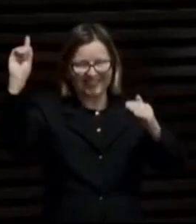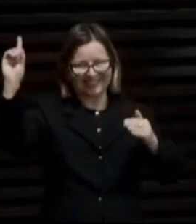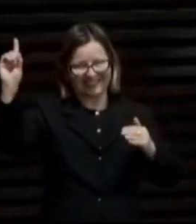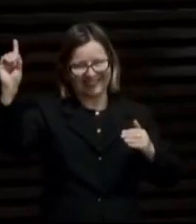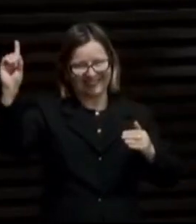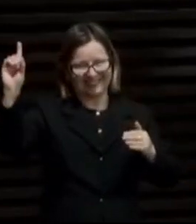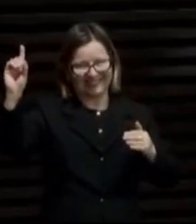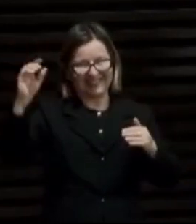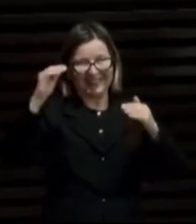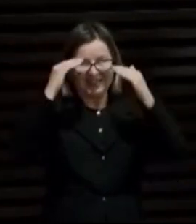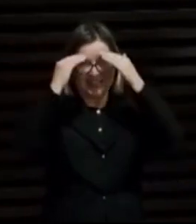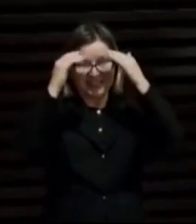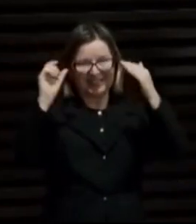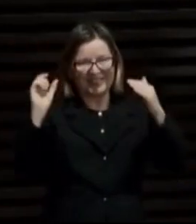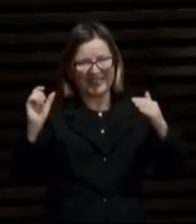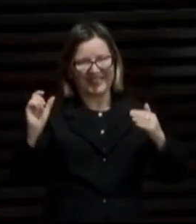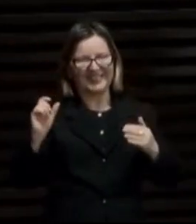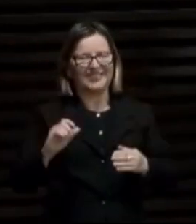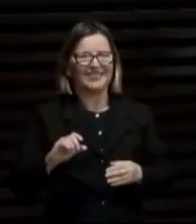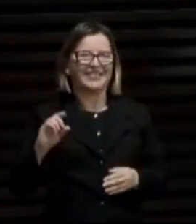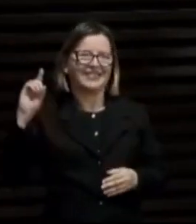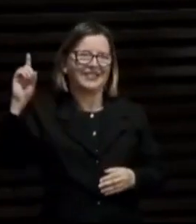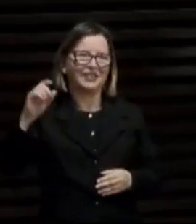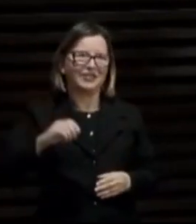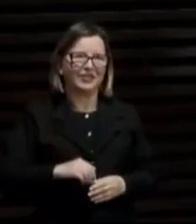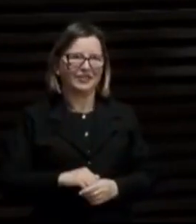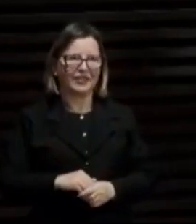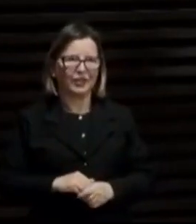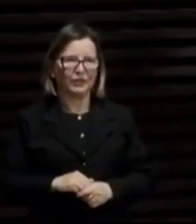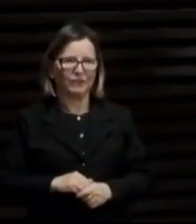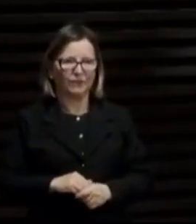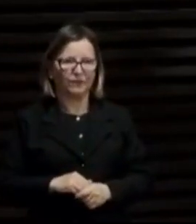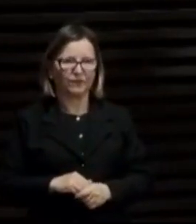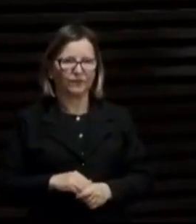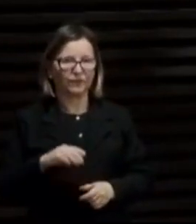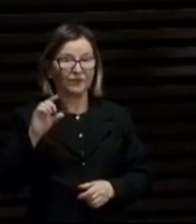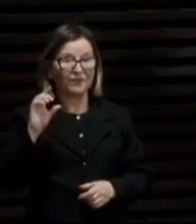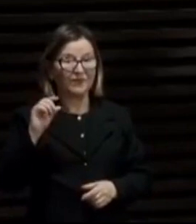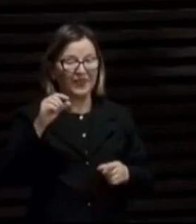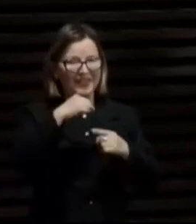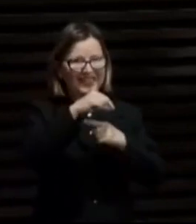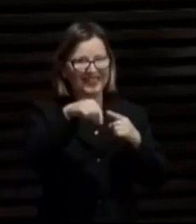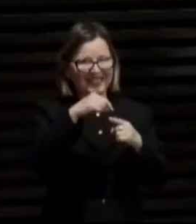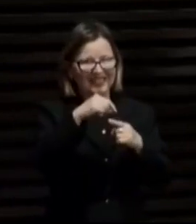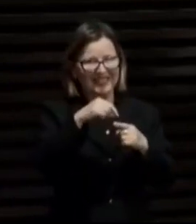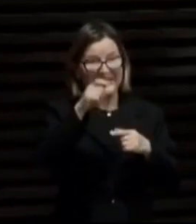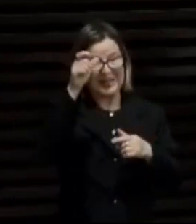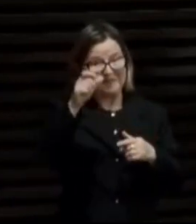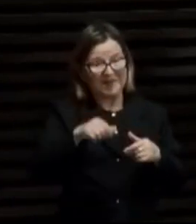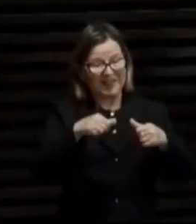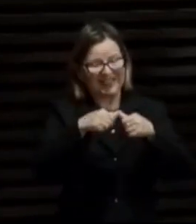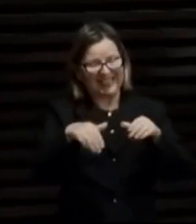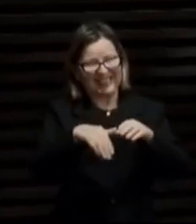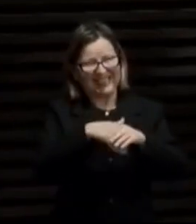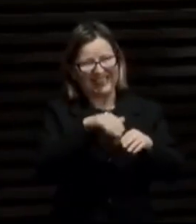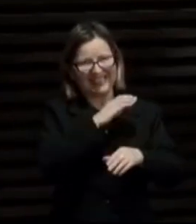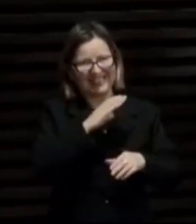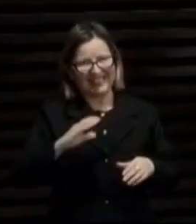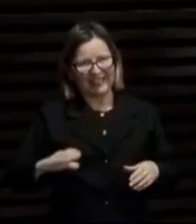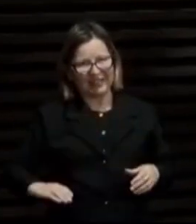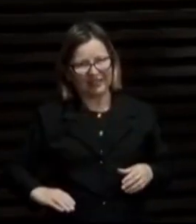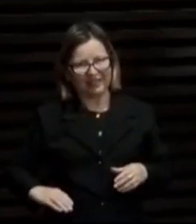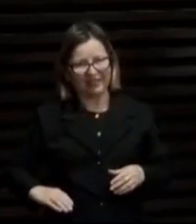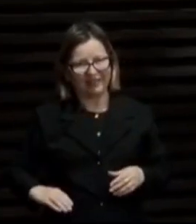Obedecer a palavra, isso é santidade na prática. Só é santo aquele que está em Cristo. Foi repetido